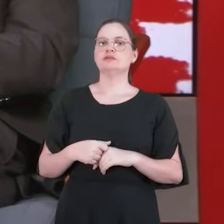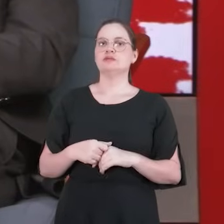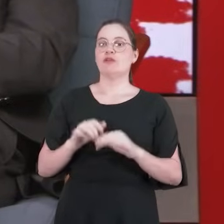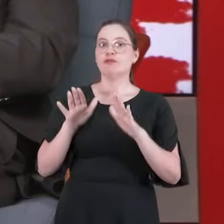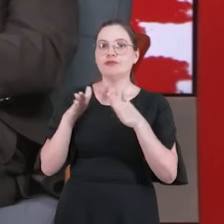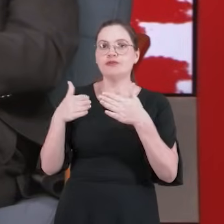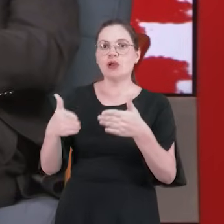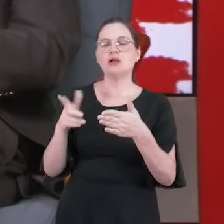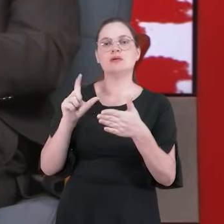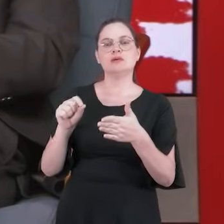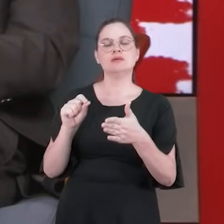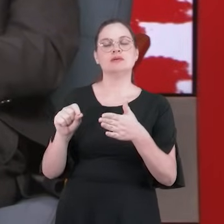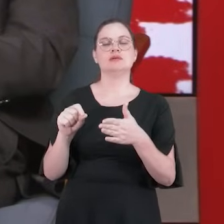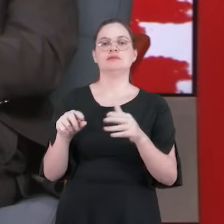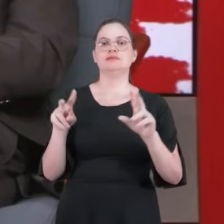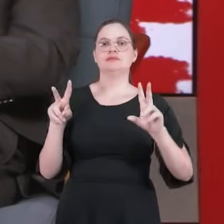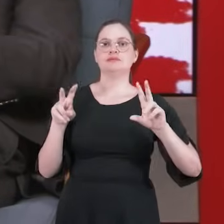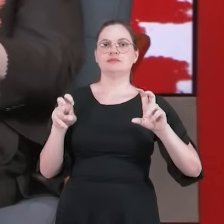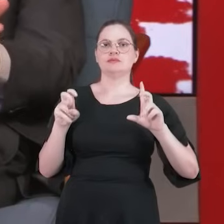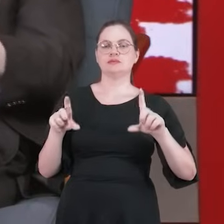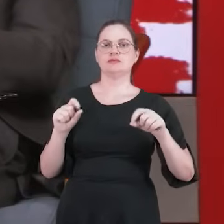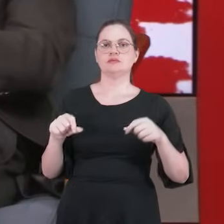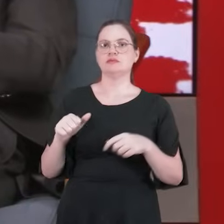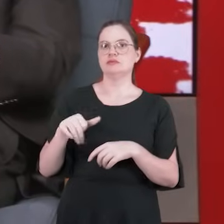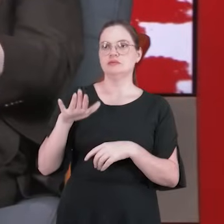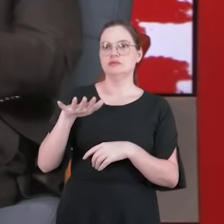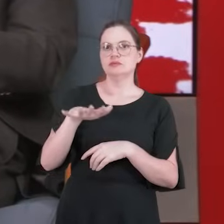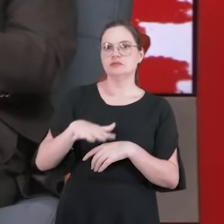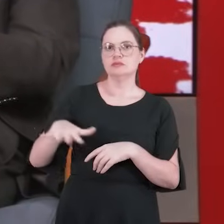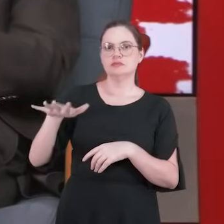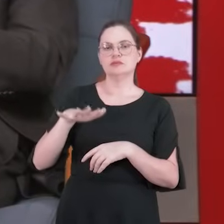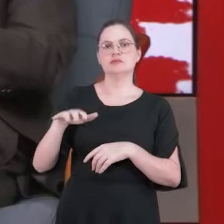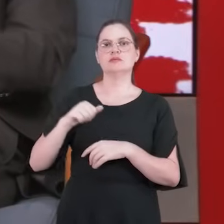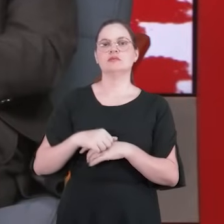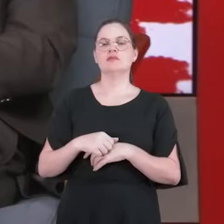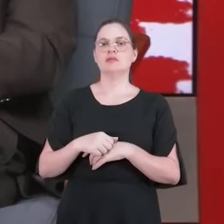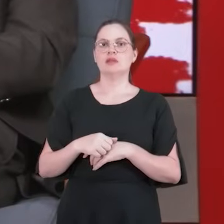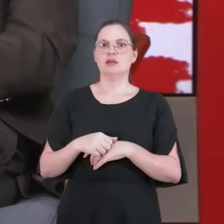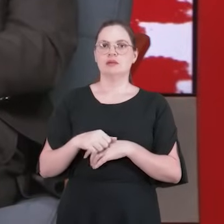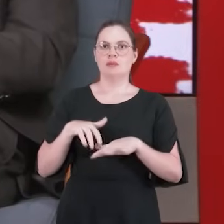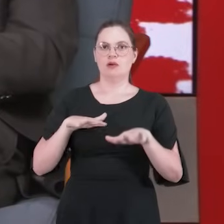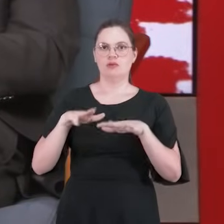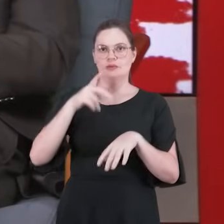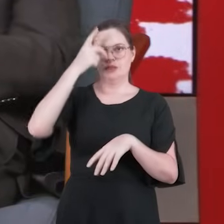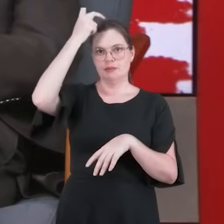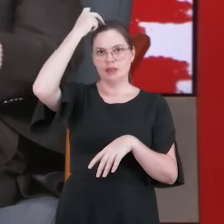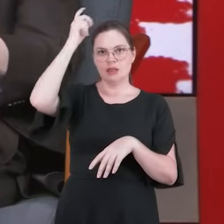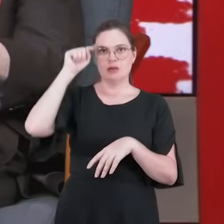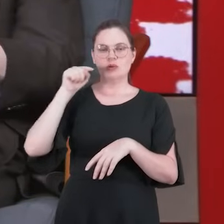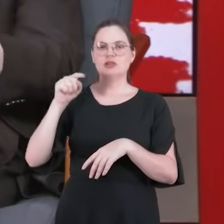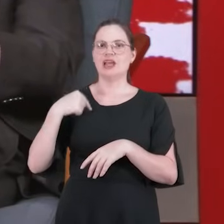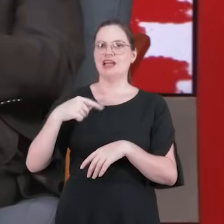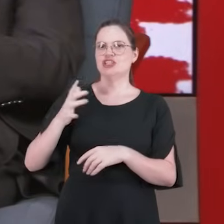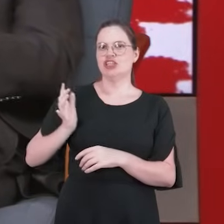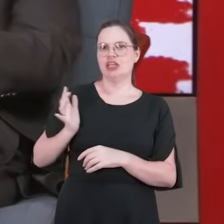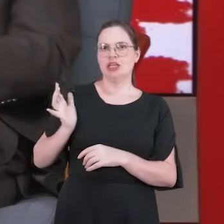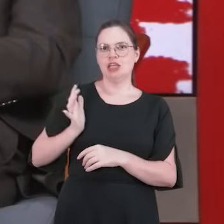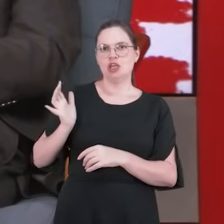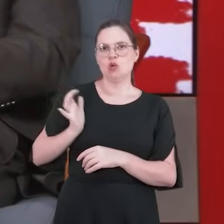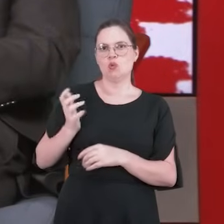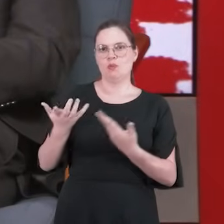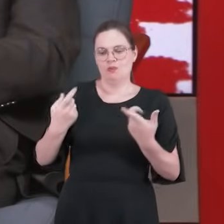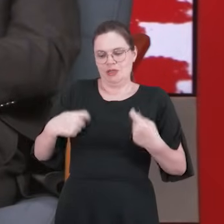citavam os movimentos pentecostais, aí já era mais movimento neopentecostal, com uma questão de prosperidade e